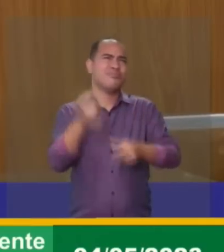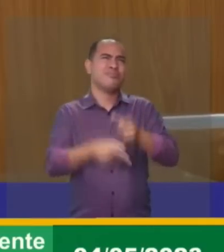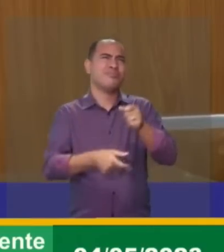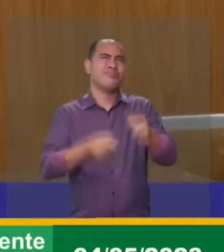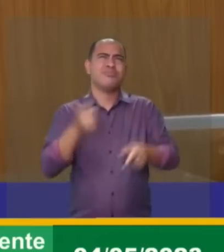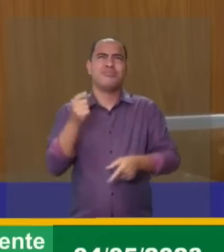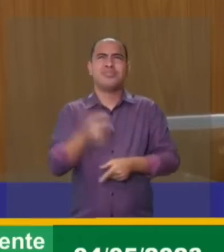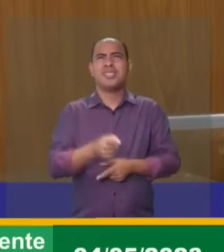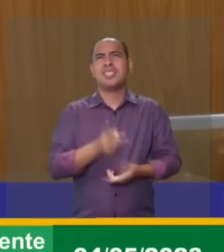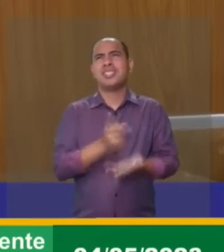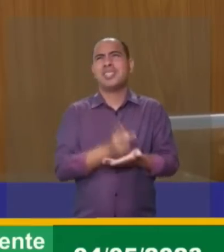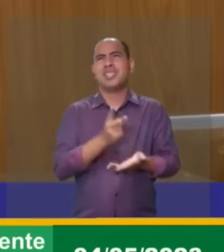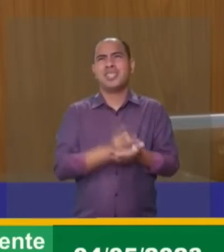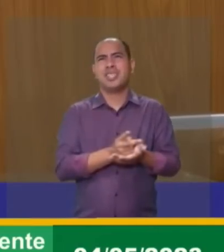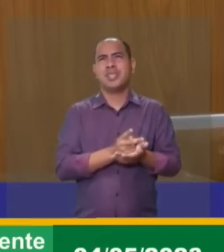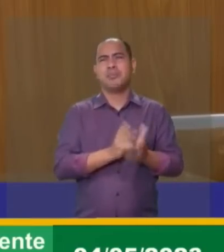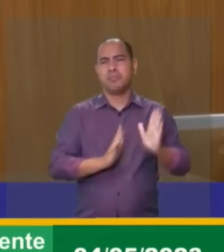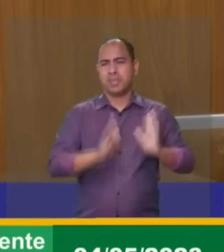anos